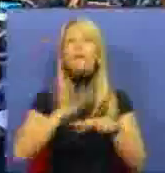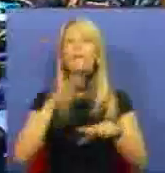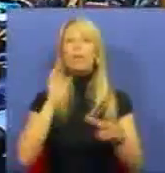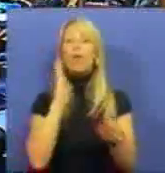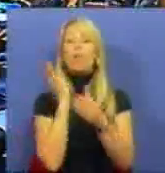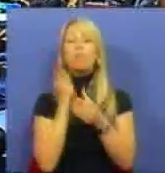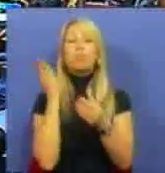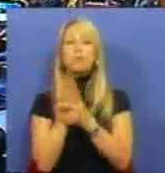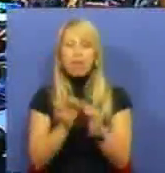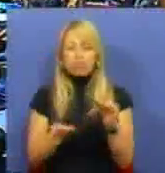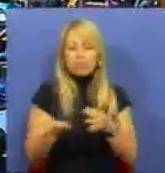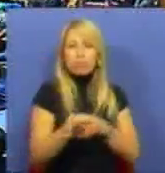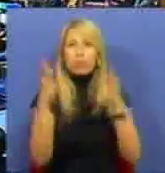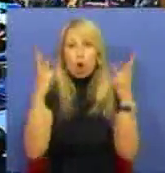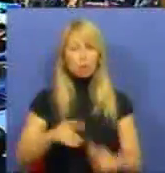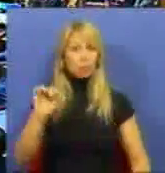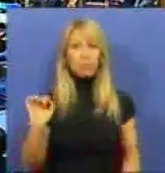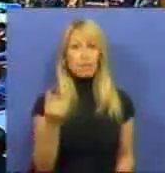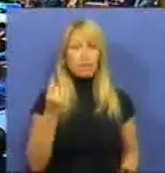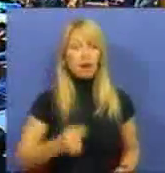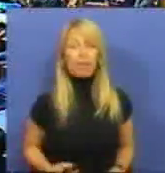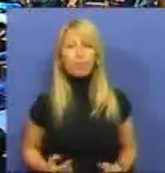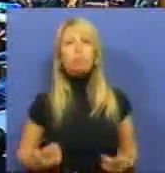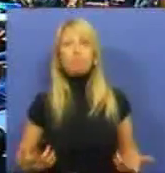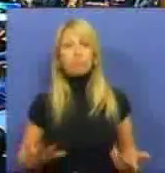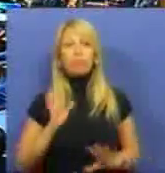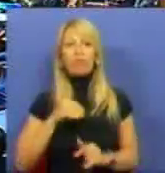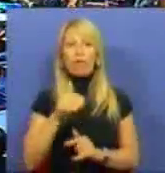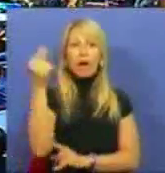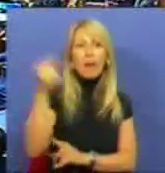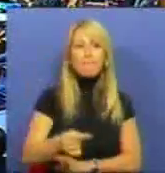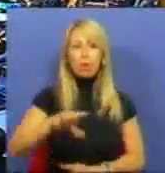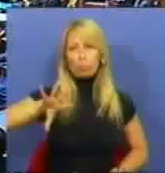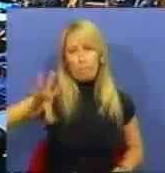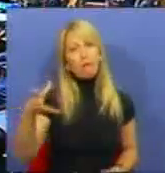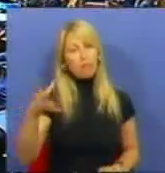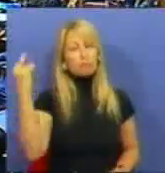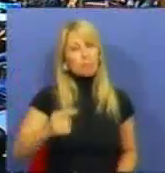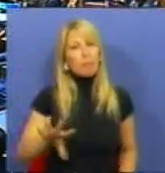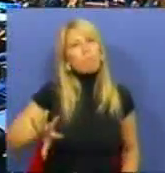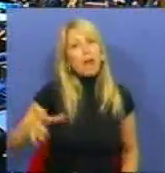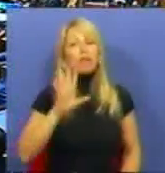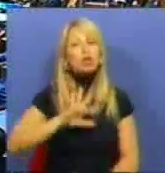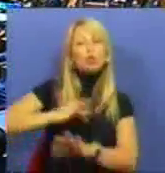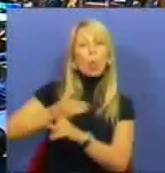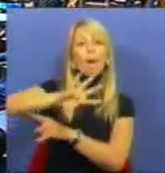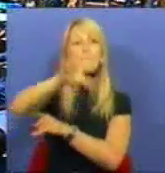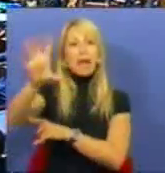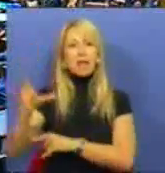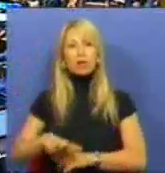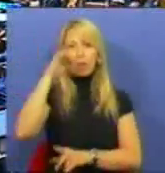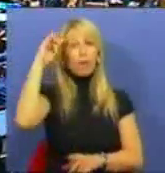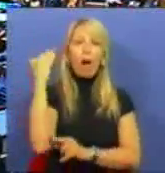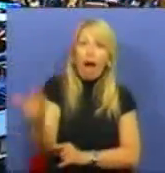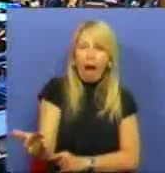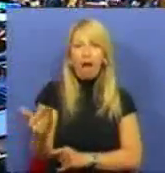processo de ajustamento orçamental acelerado que irá ser imposto ao nosso país e a outros países em dificuldades da União